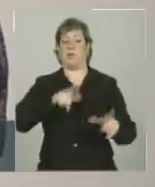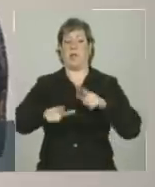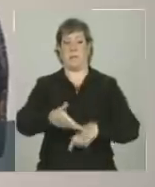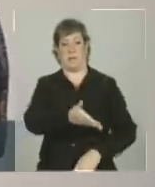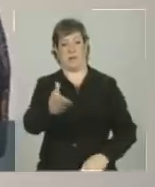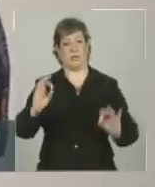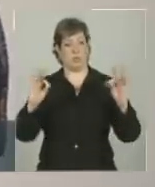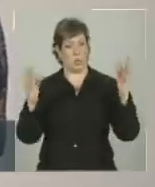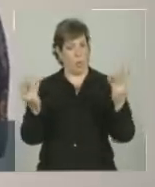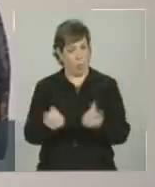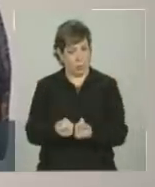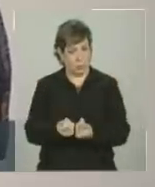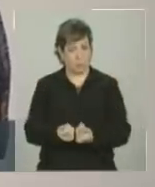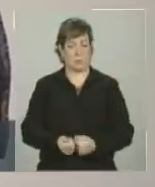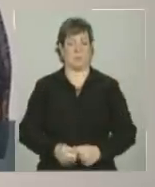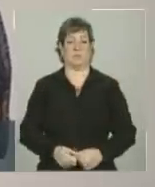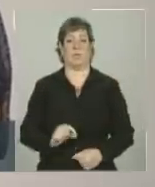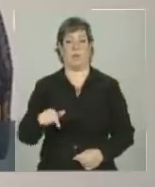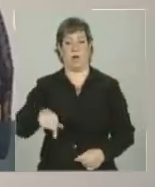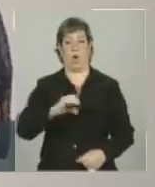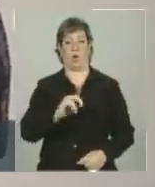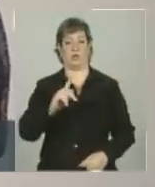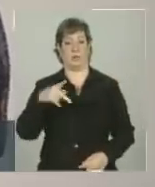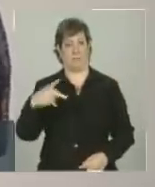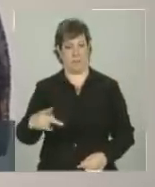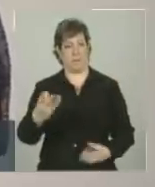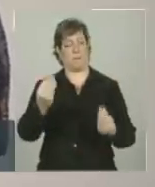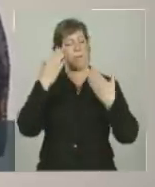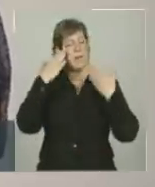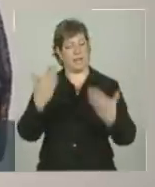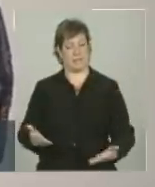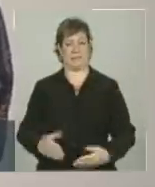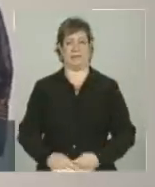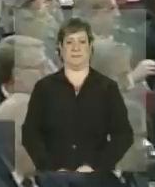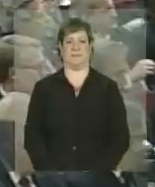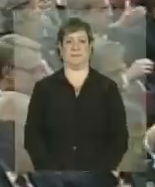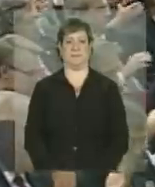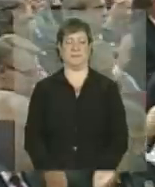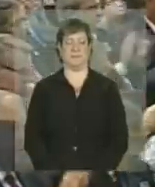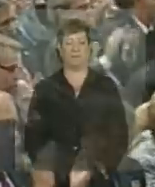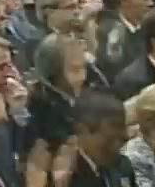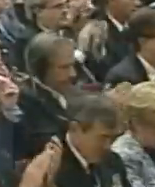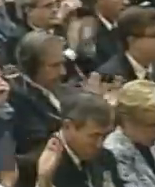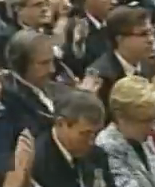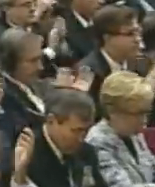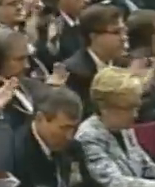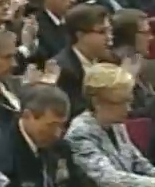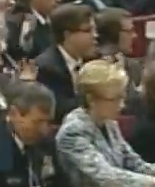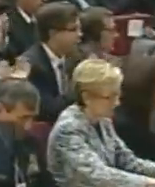a todos no OGP. Muito obrigada.